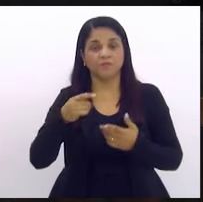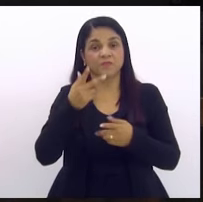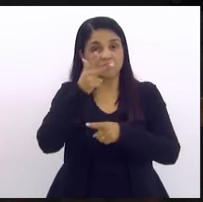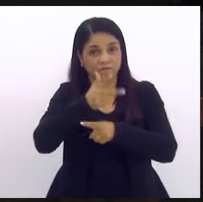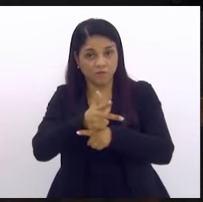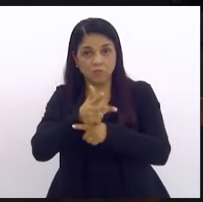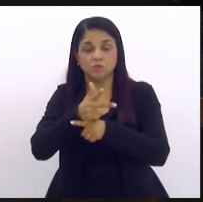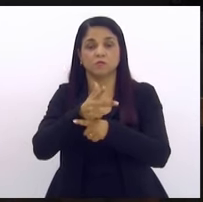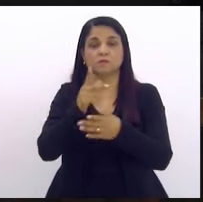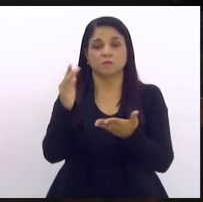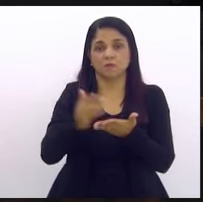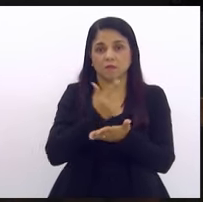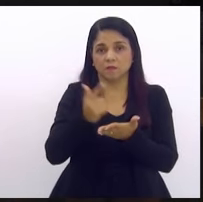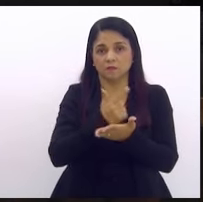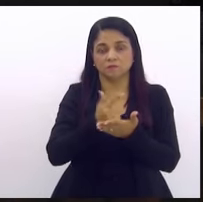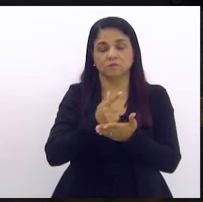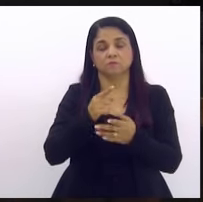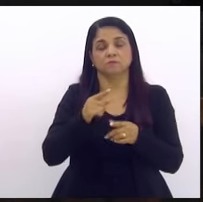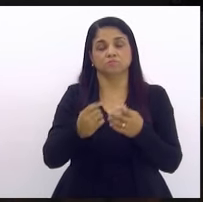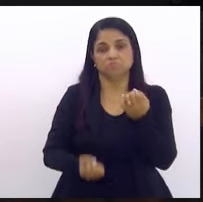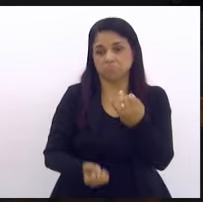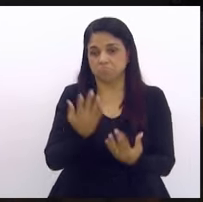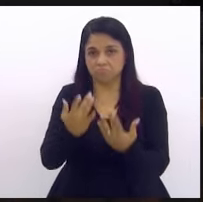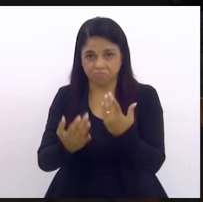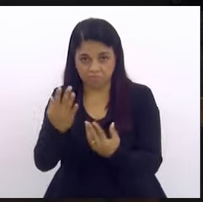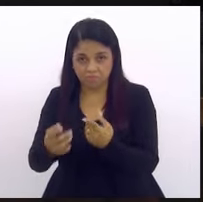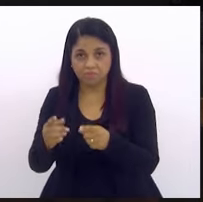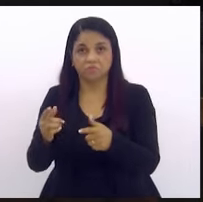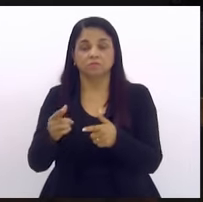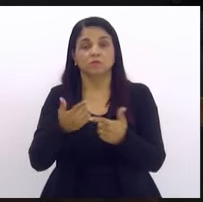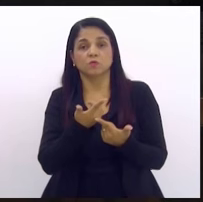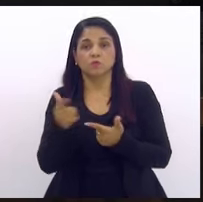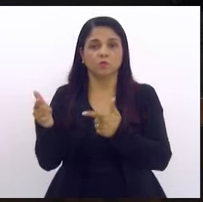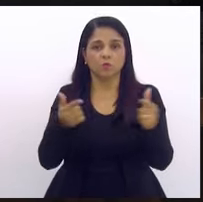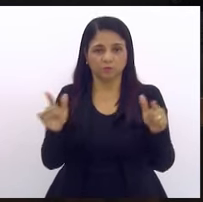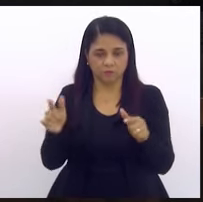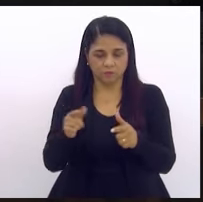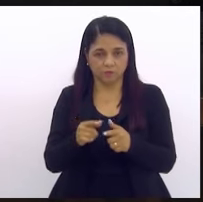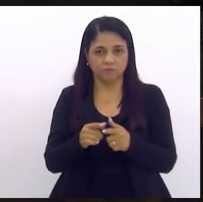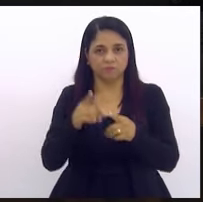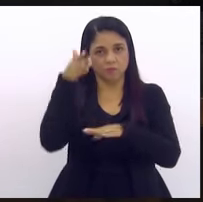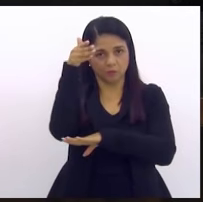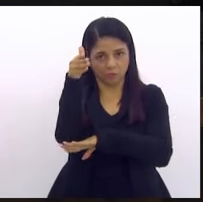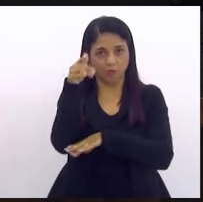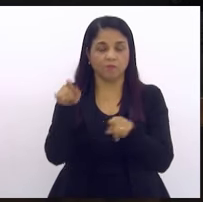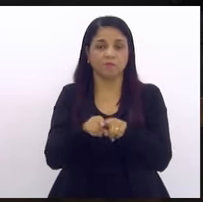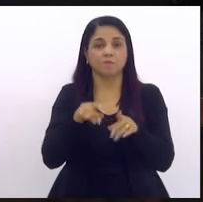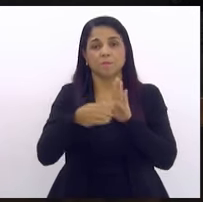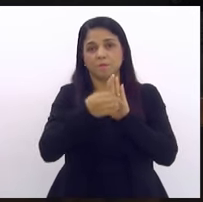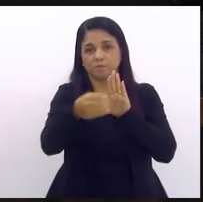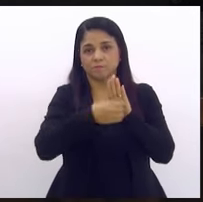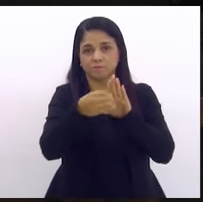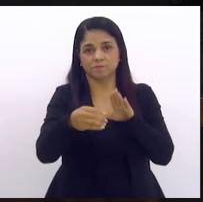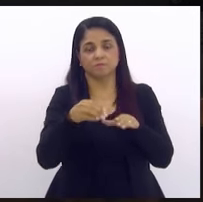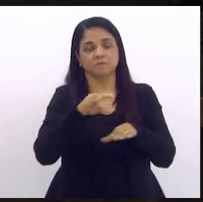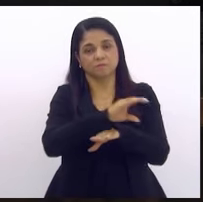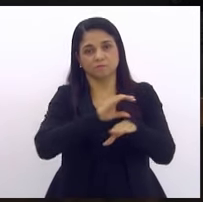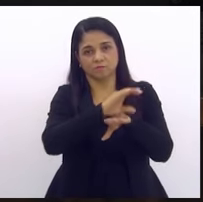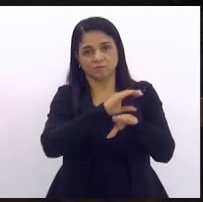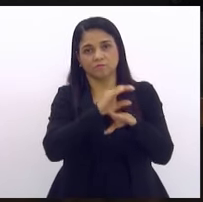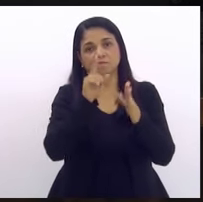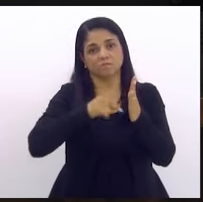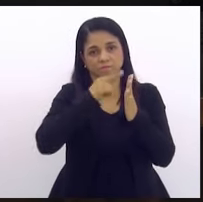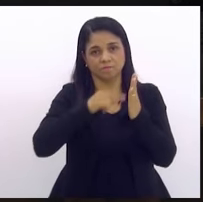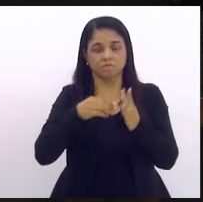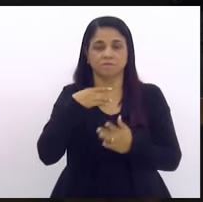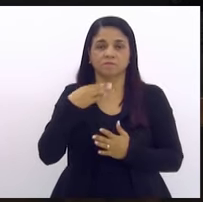em caso de incêndio em estabelecimentos de hospedagem e dá outras providências, pendendo de parecer da Comissão de Emendas Constitucionais e